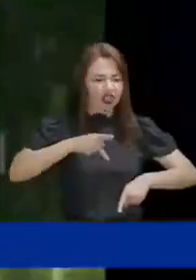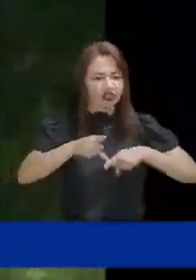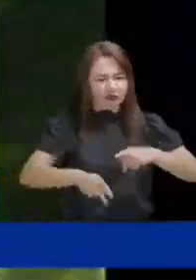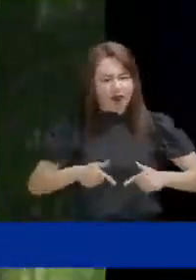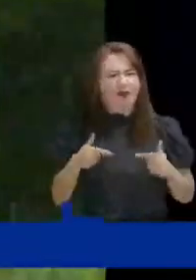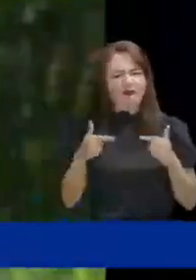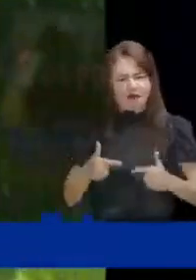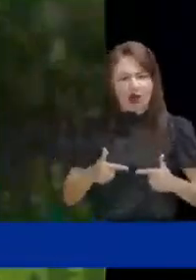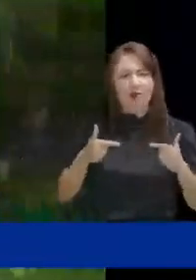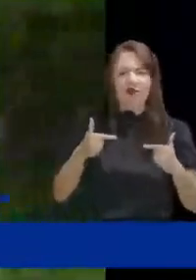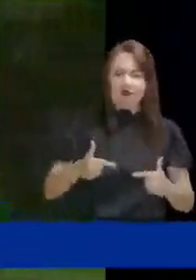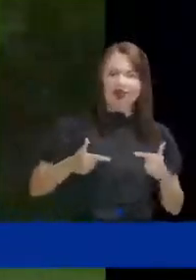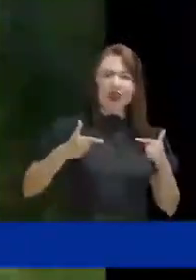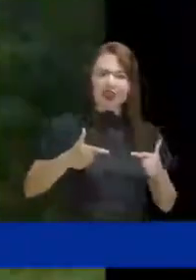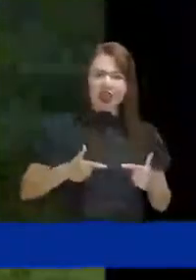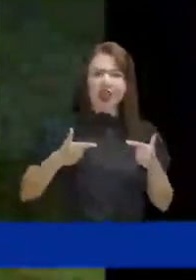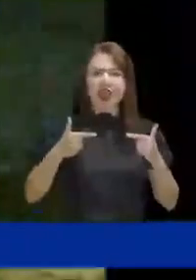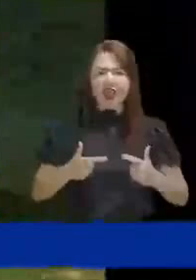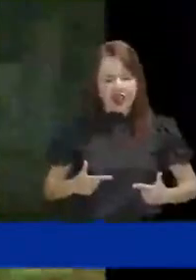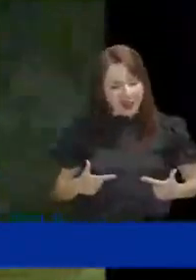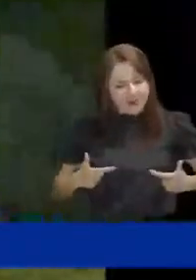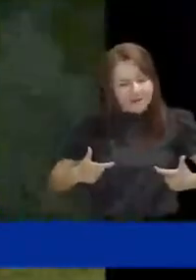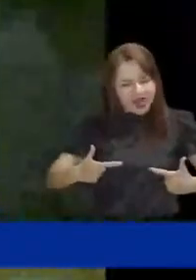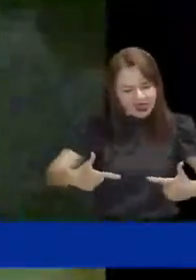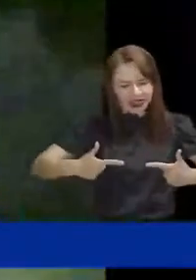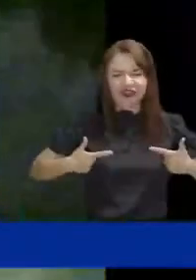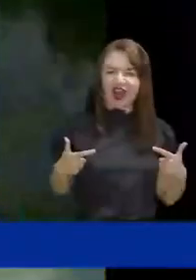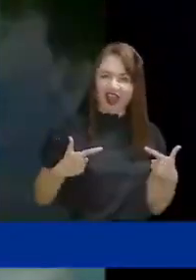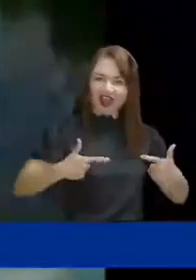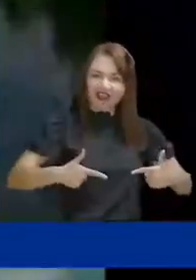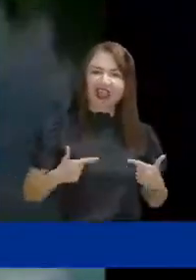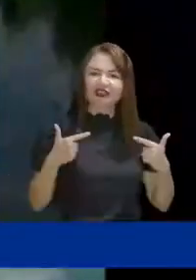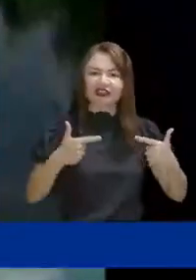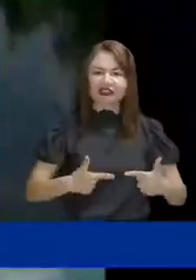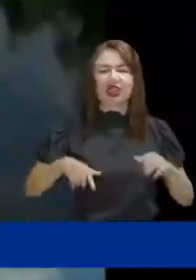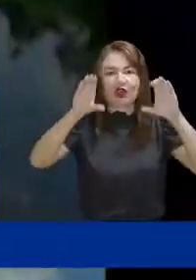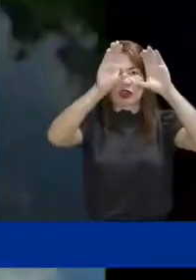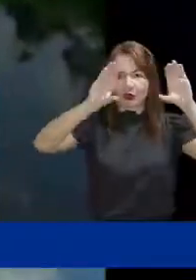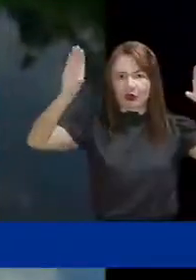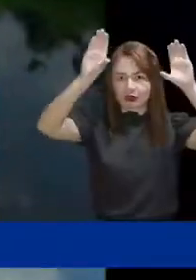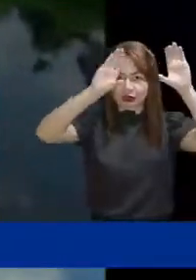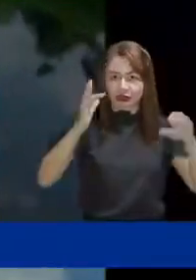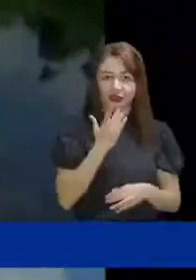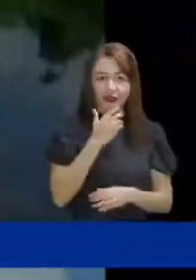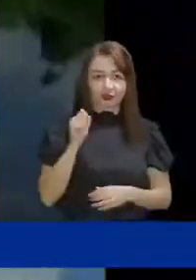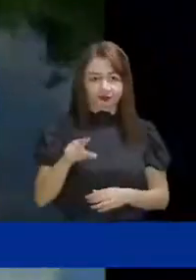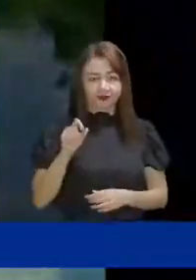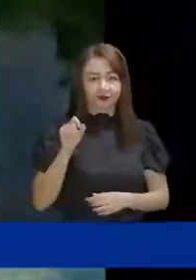ver deste povo a confia, pelejar neste céu